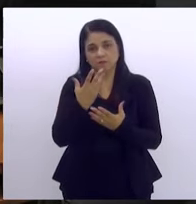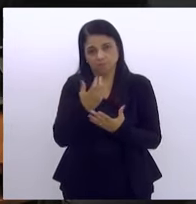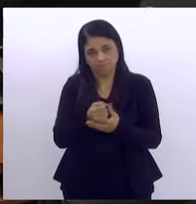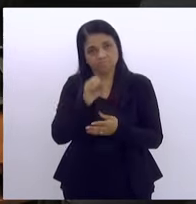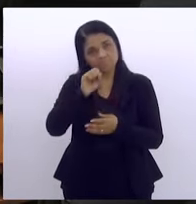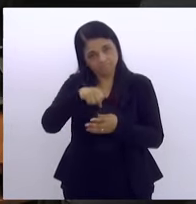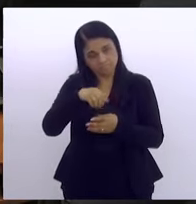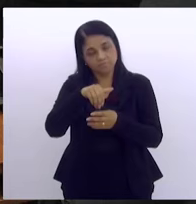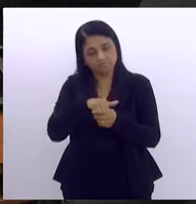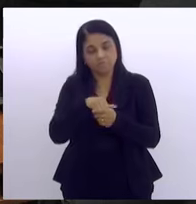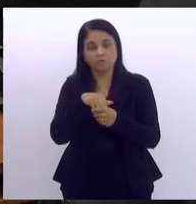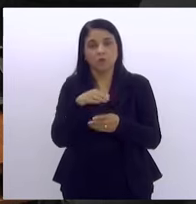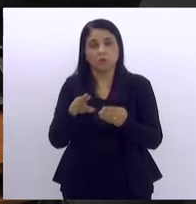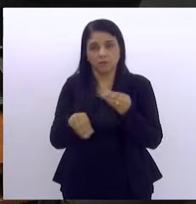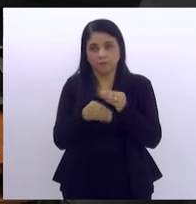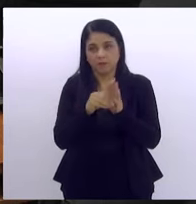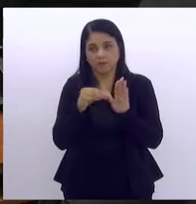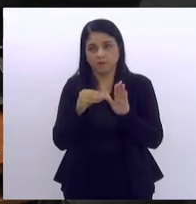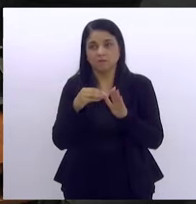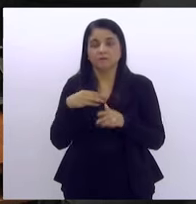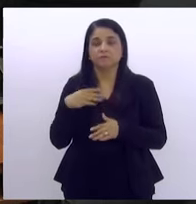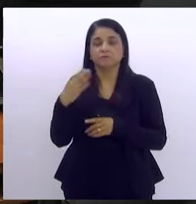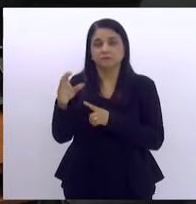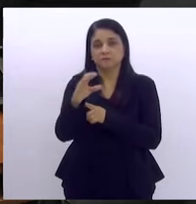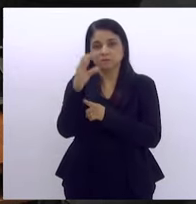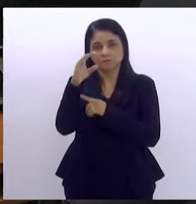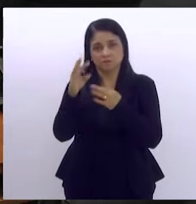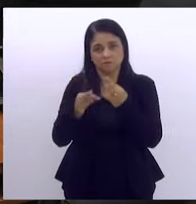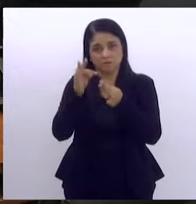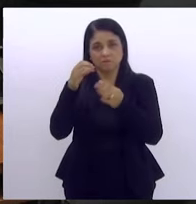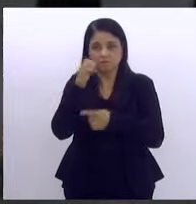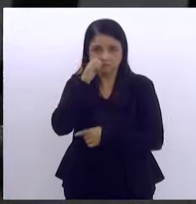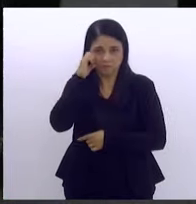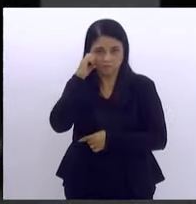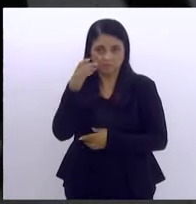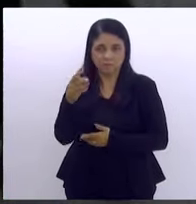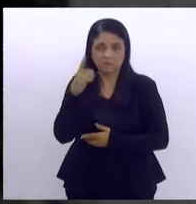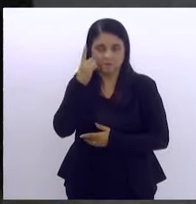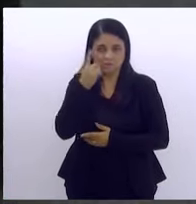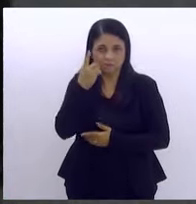Pela Comissão de Ciência e Tecnologia, deputada Élica Takimoto.